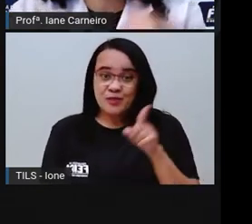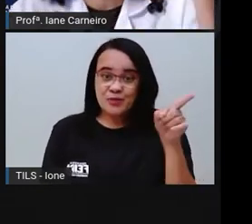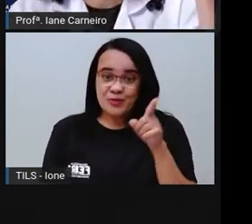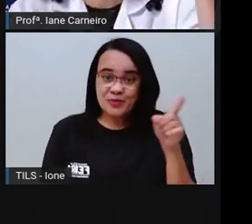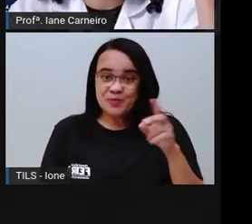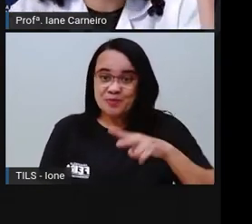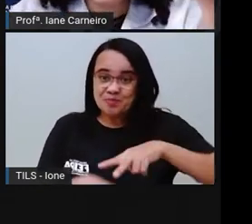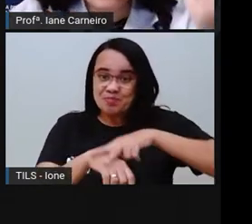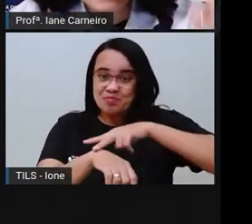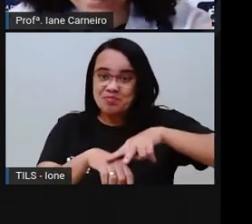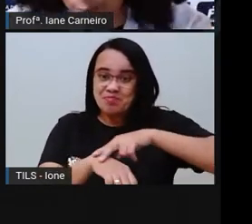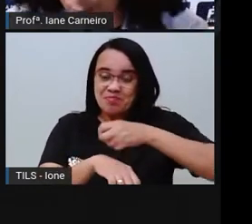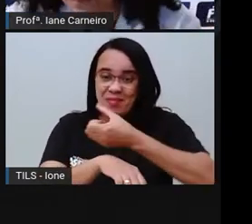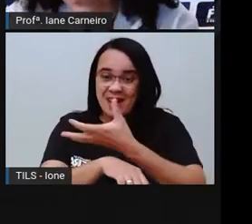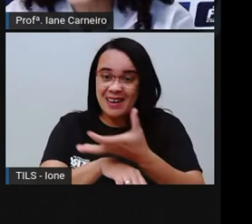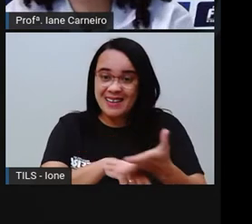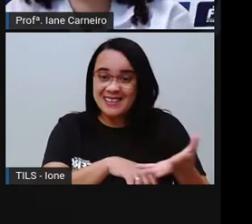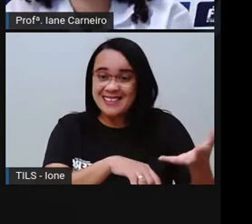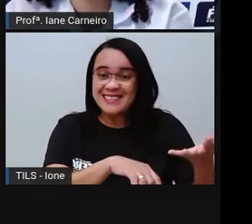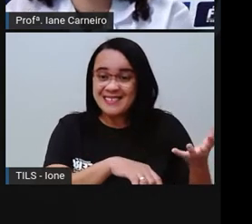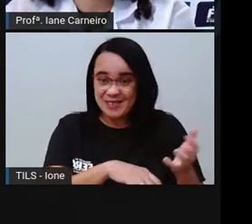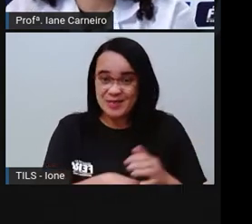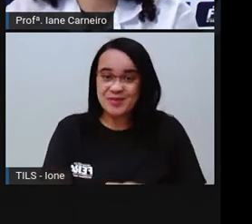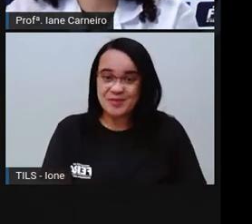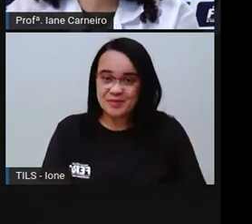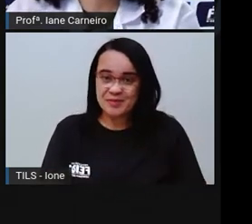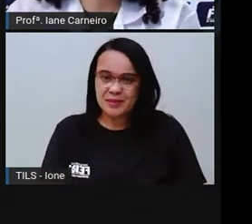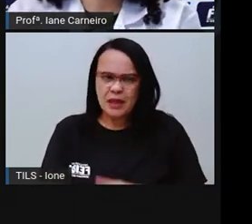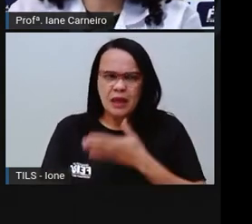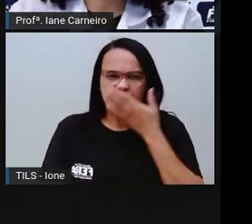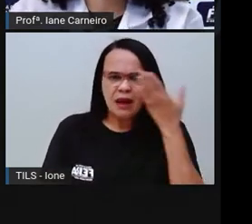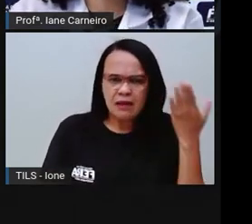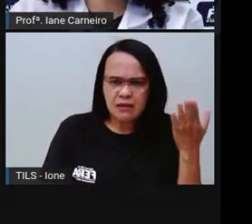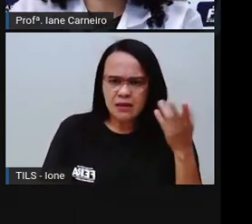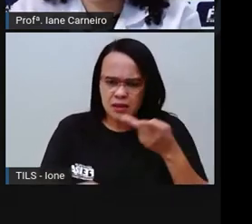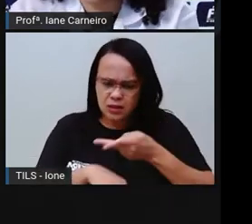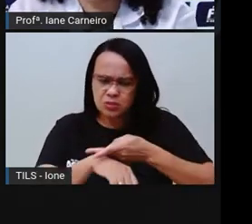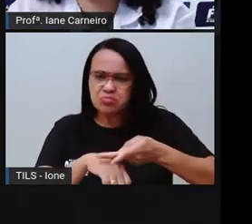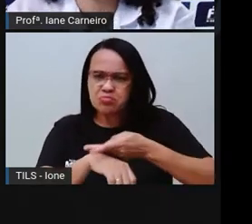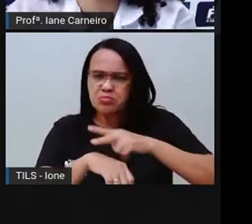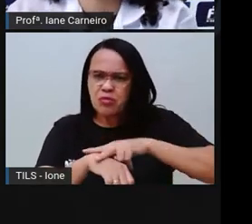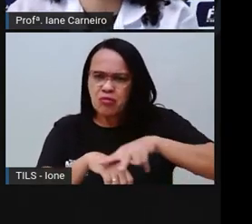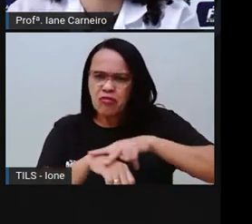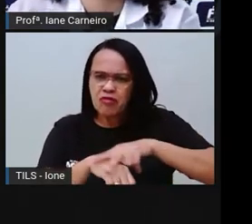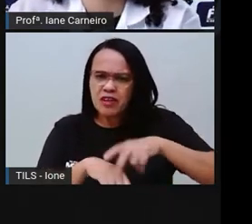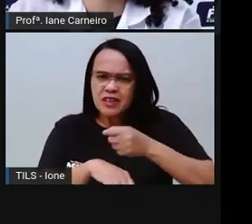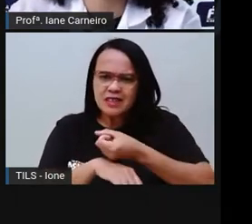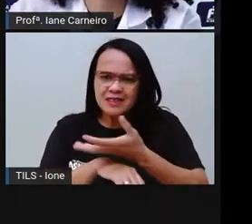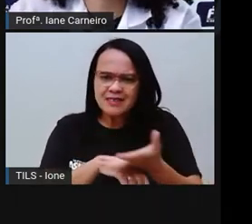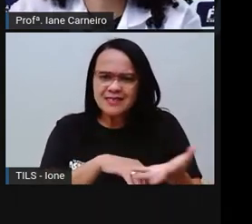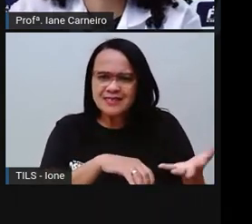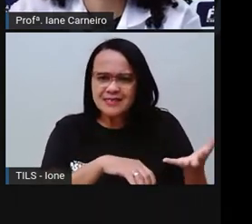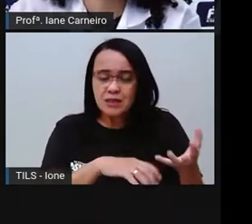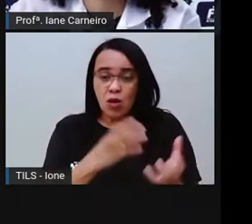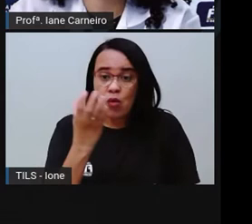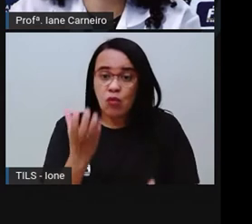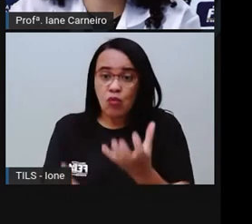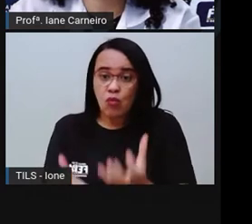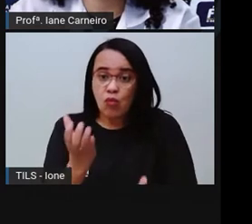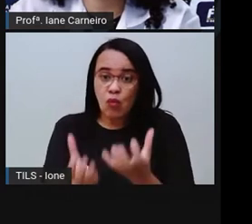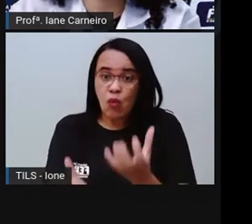o mato cadê o mato o fogo